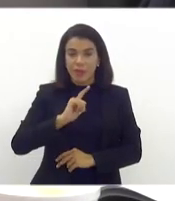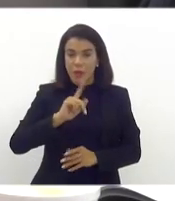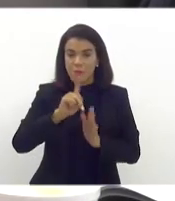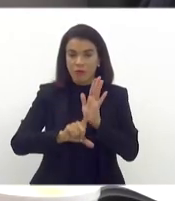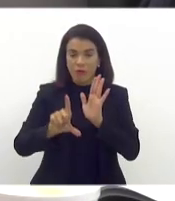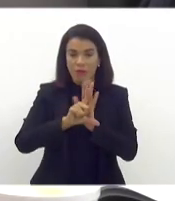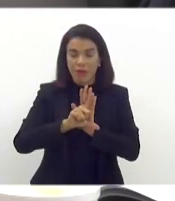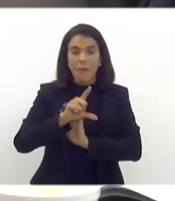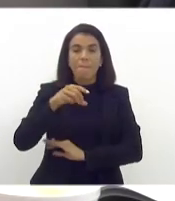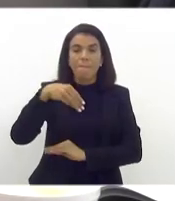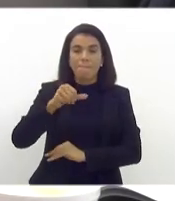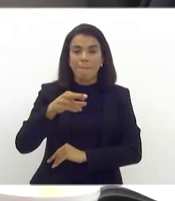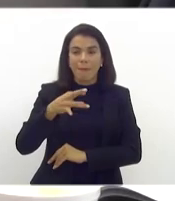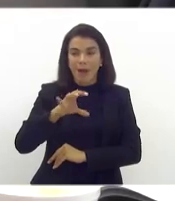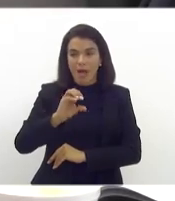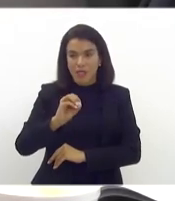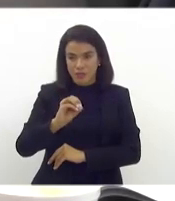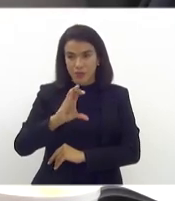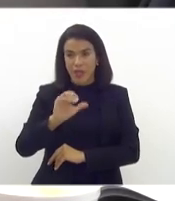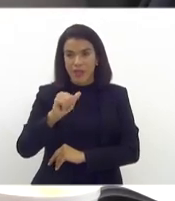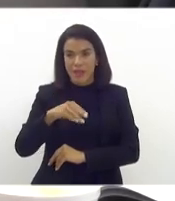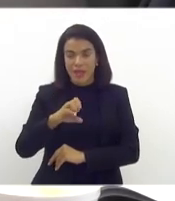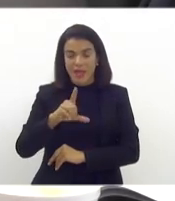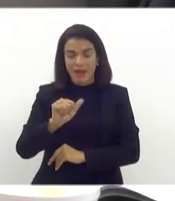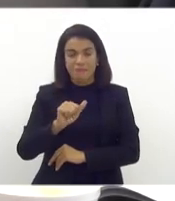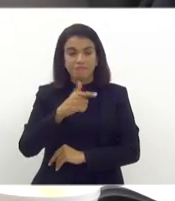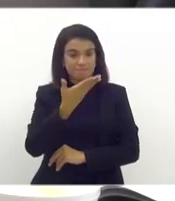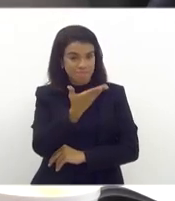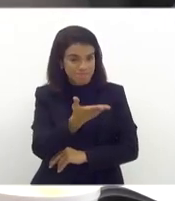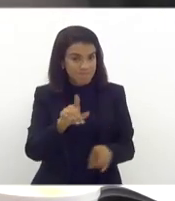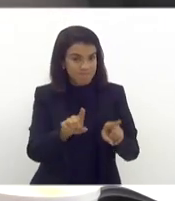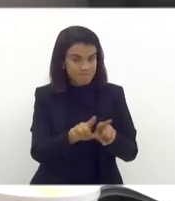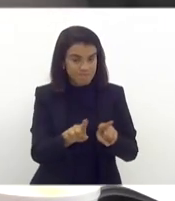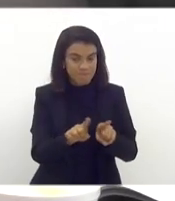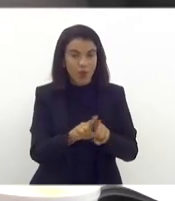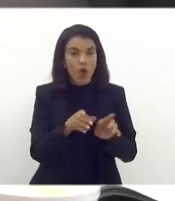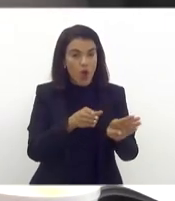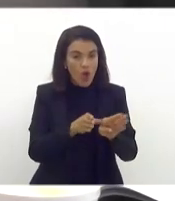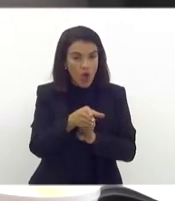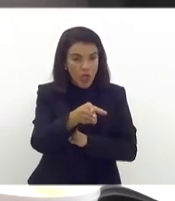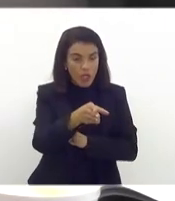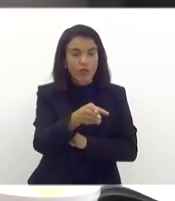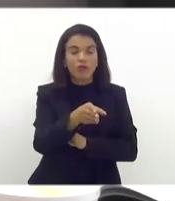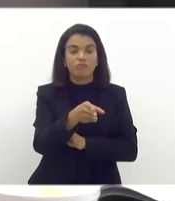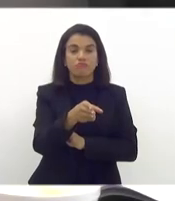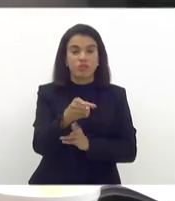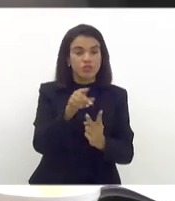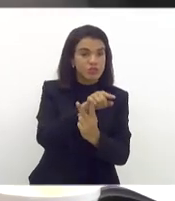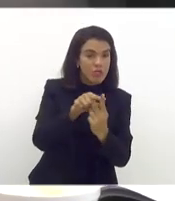lei do deputado Márcio Canella sobre esse tema. Vossa Excelência, inclusive, orientou que